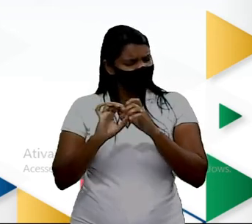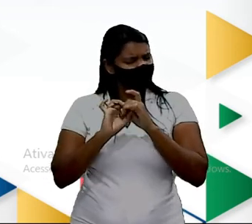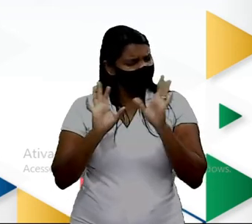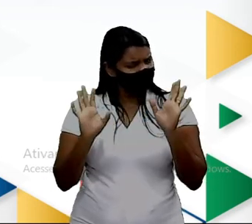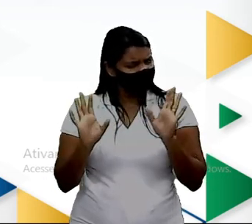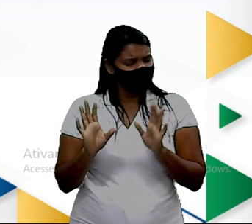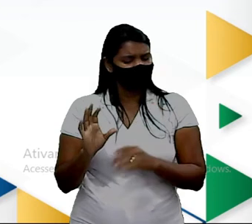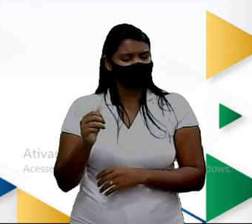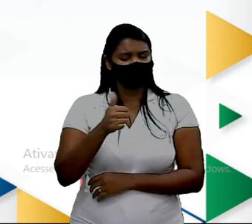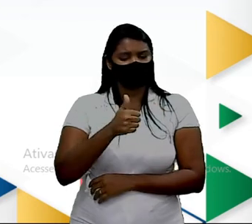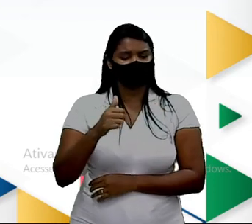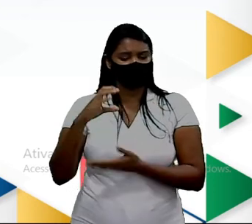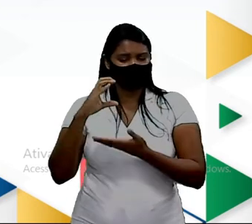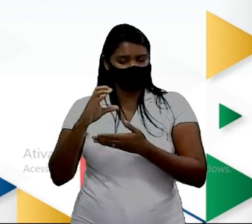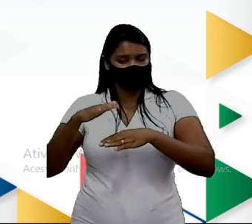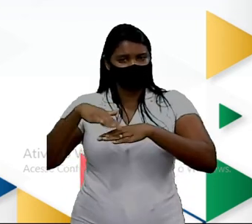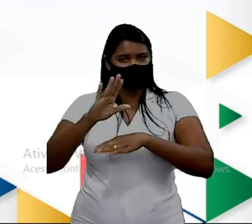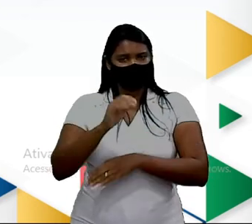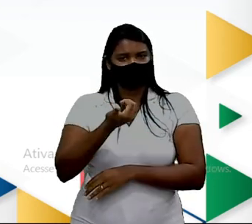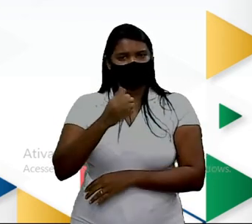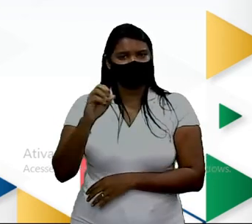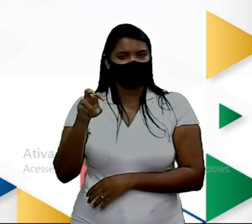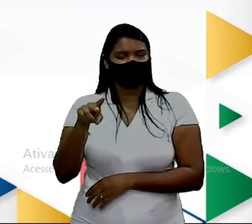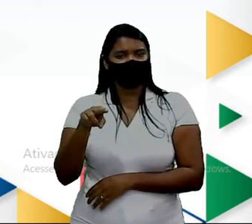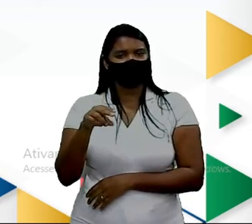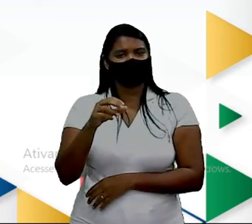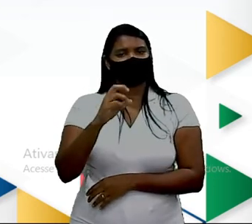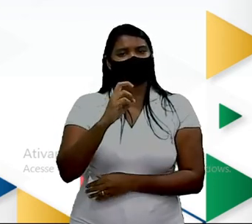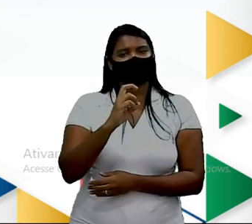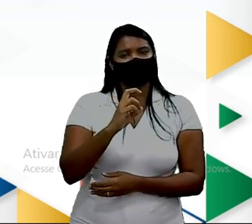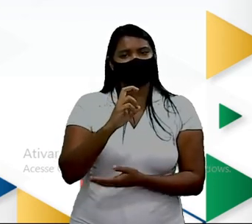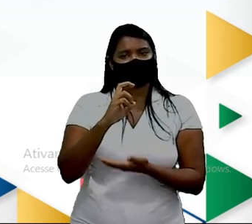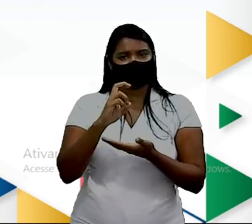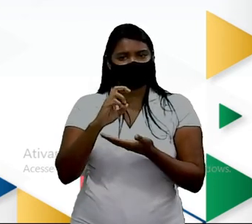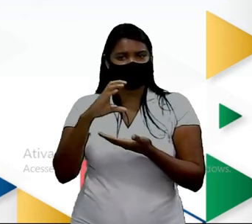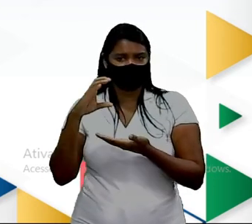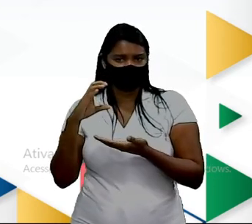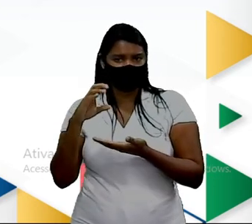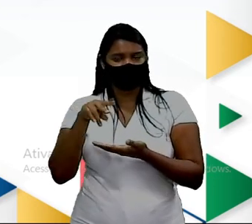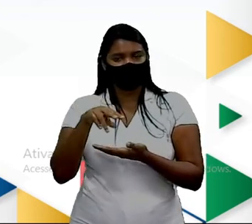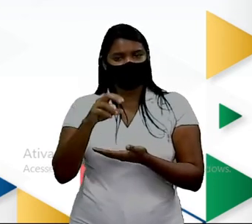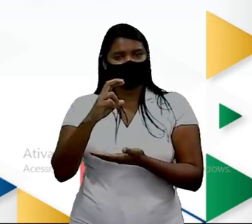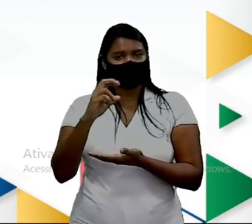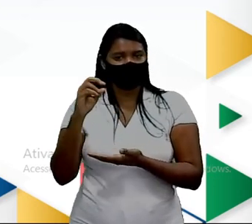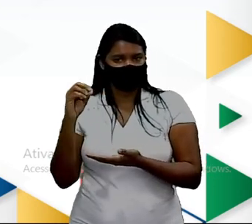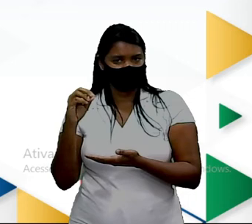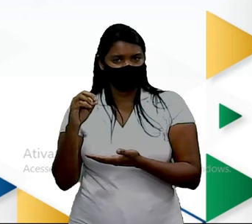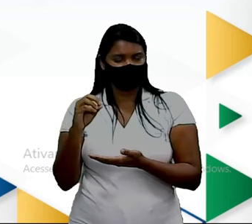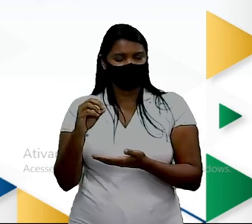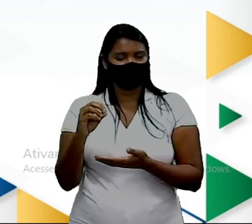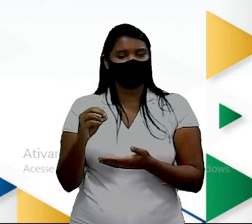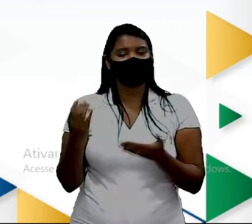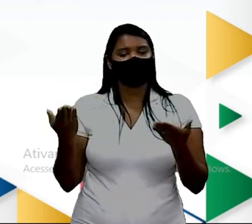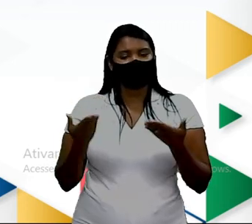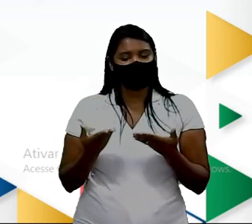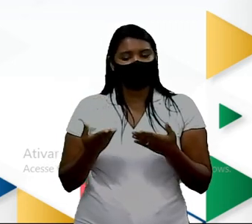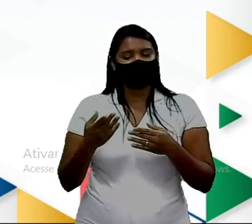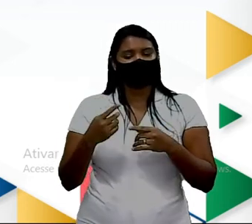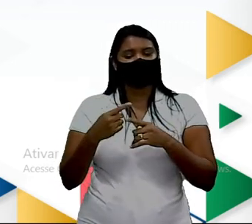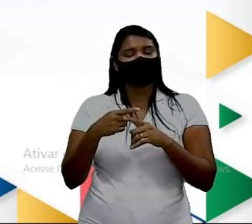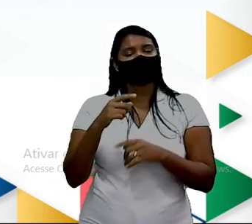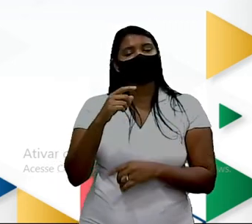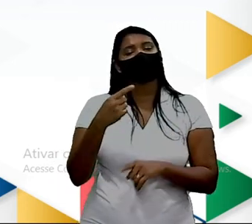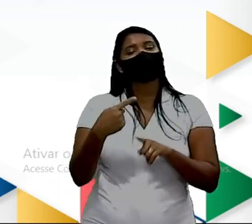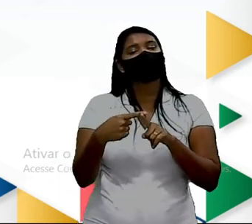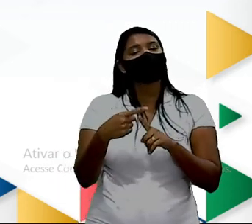Ficaria 11c mais 100 igual a 5c mais 500. Não tem problema nenhum, tá? A gente está usando o x porque